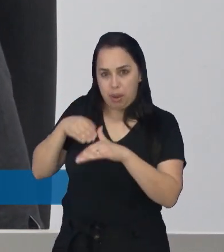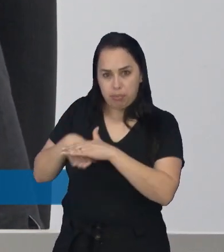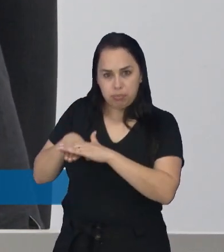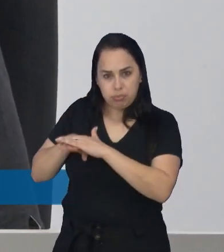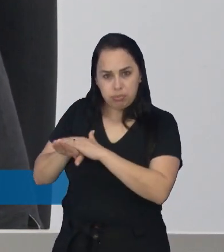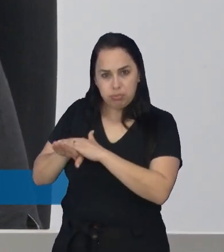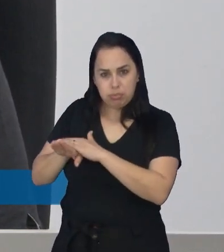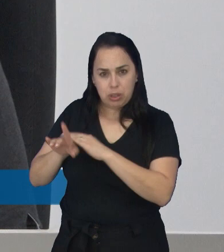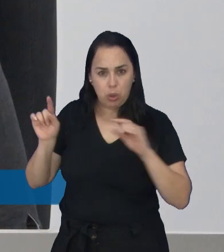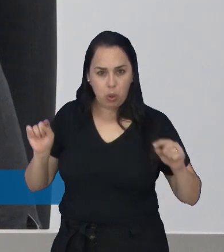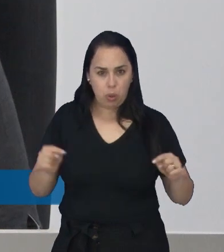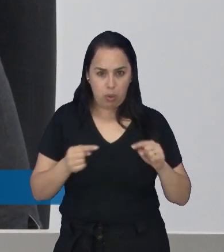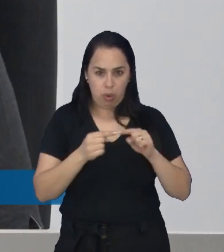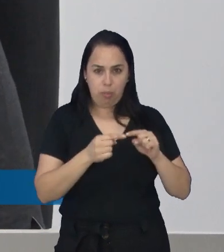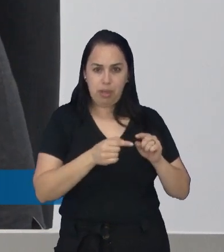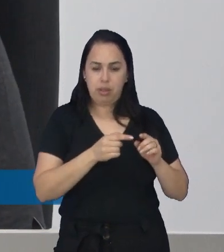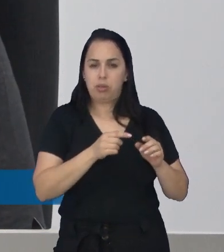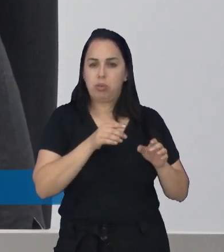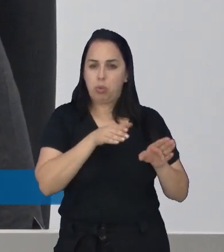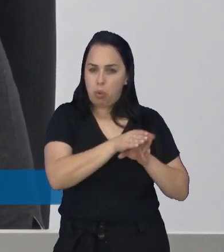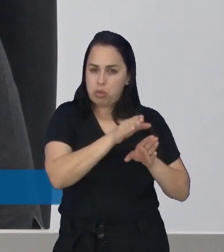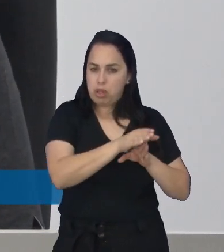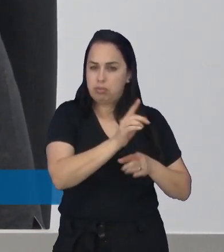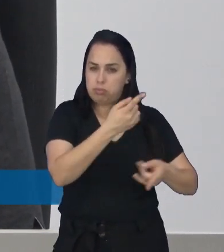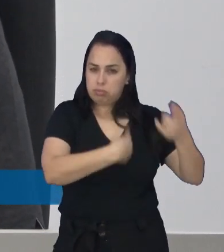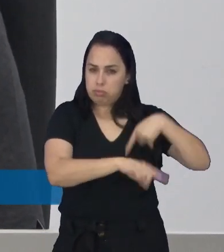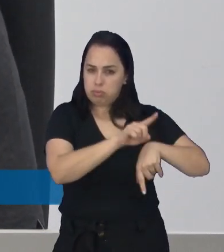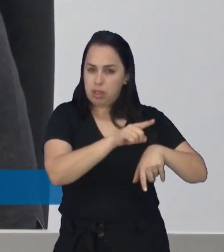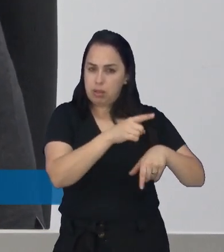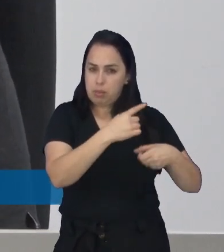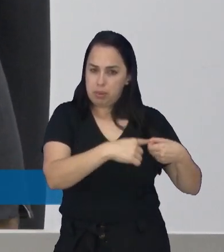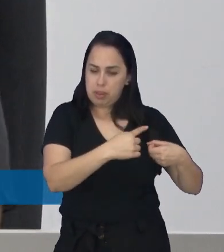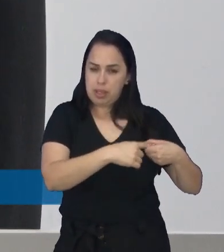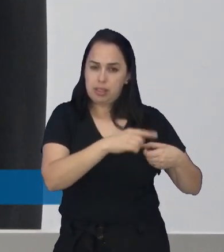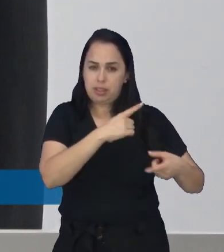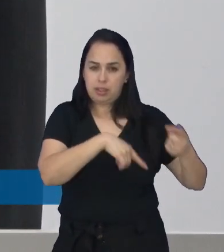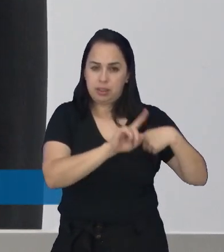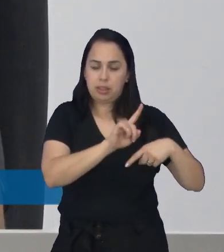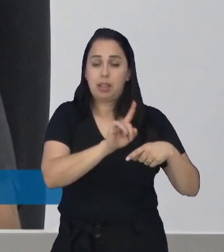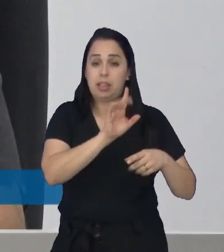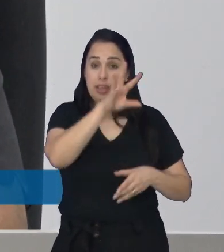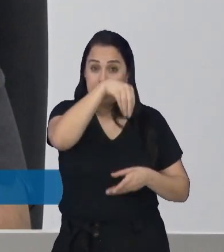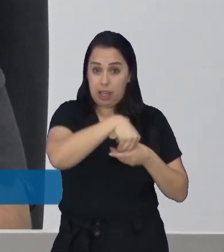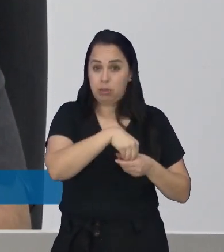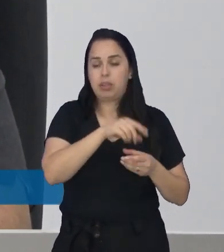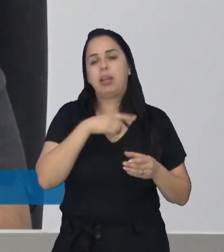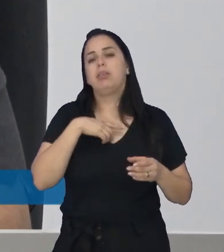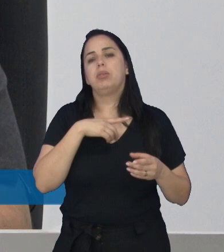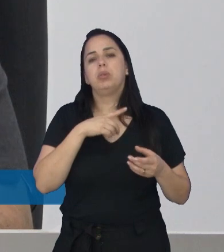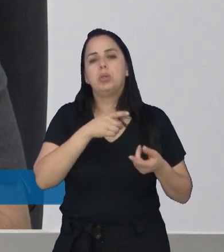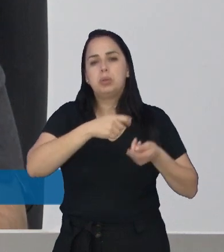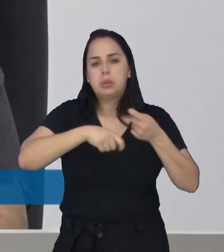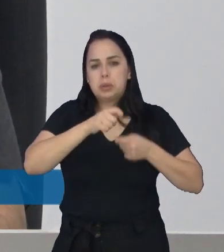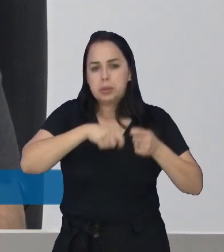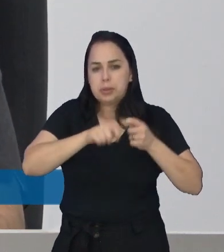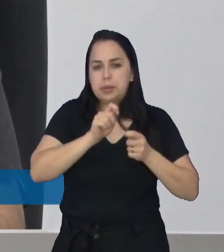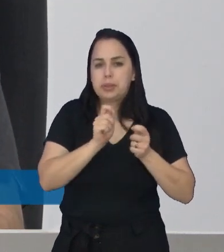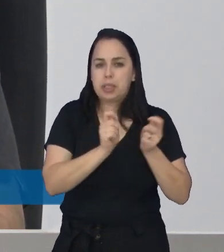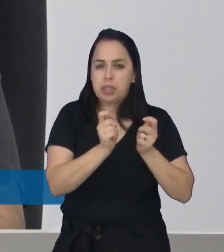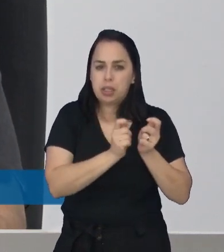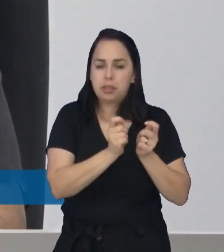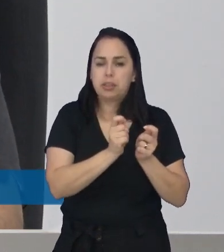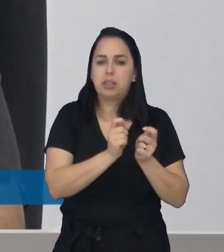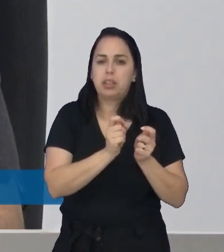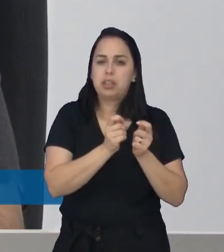atrelado ao Conselho Municipal de desenvolvimento urbano que por sua vez tem o conselho gestor desse fundo e está sempre aberto como